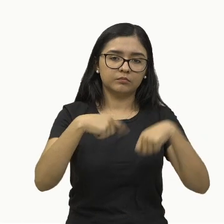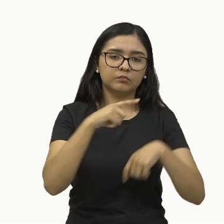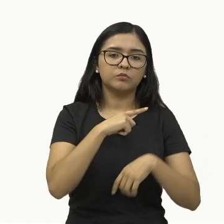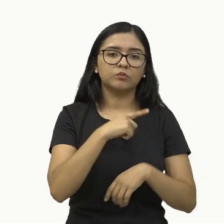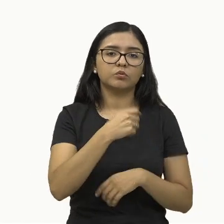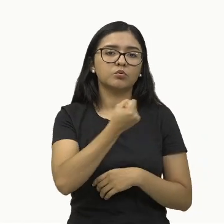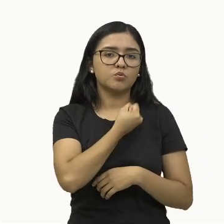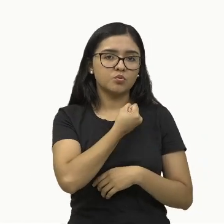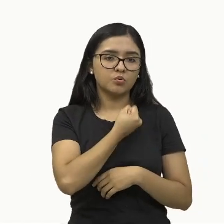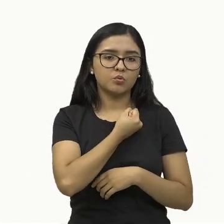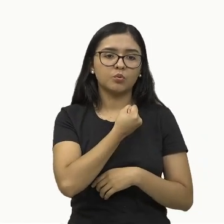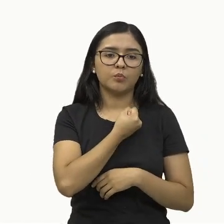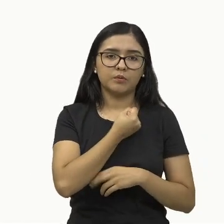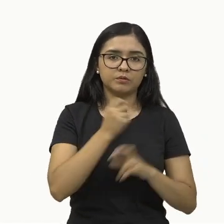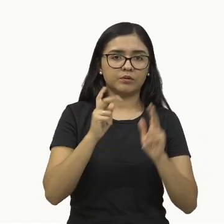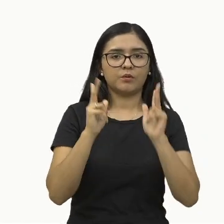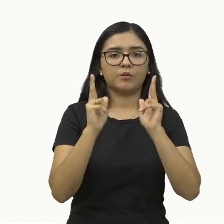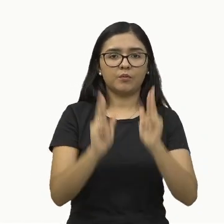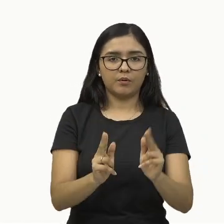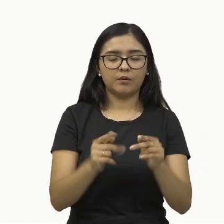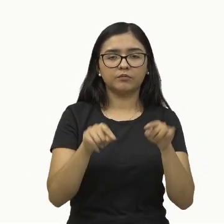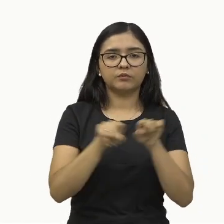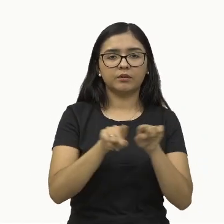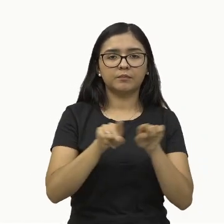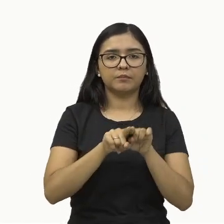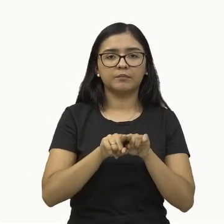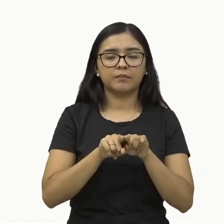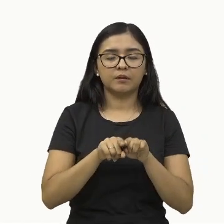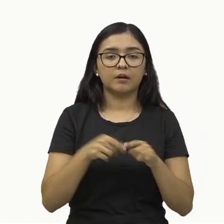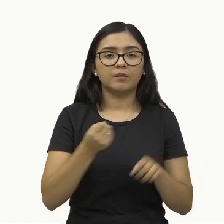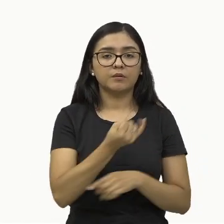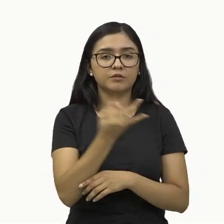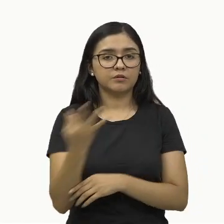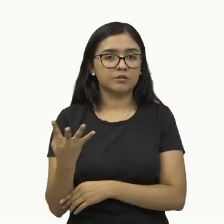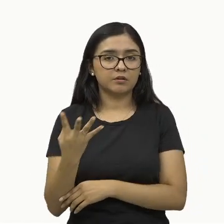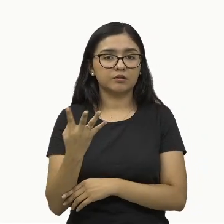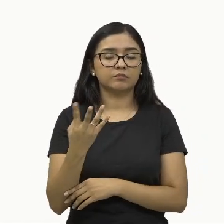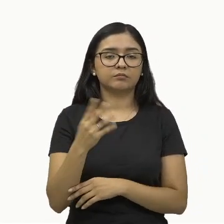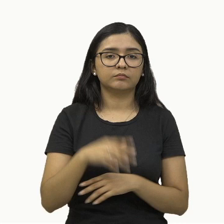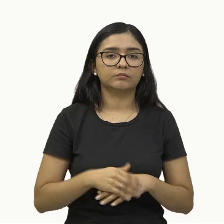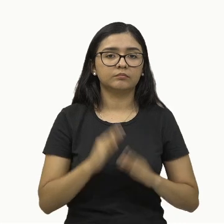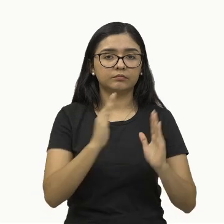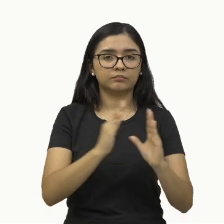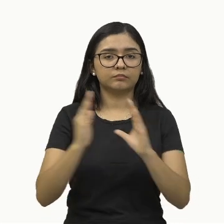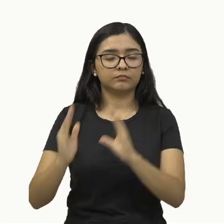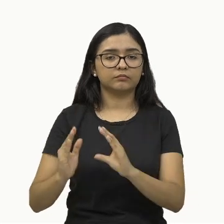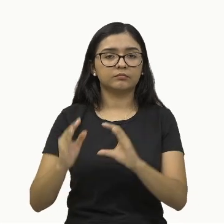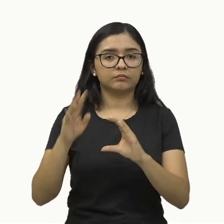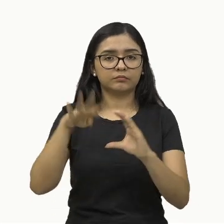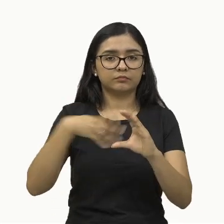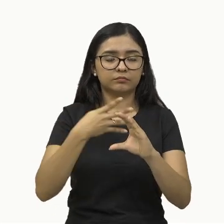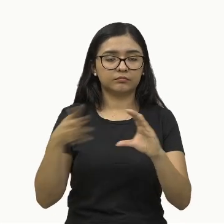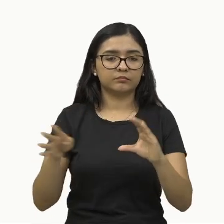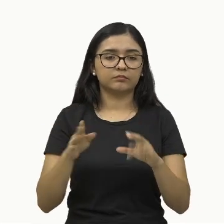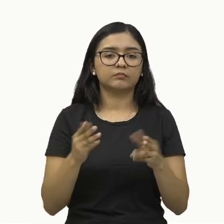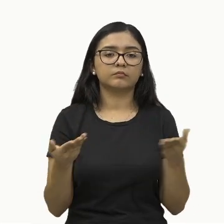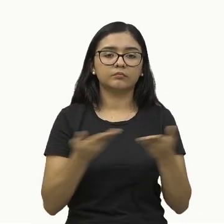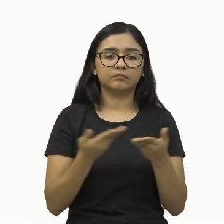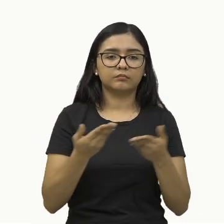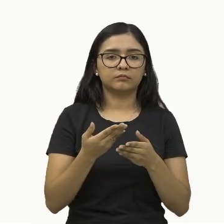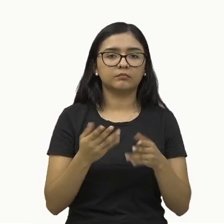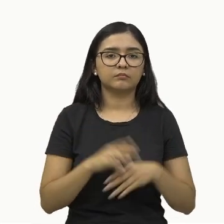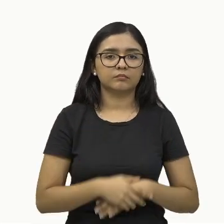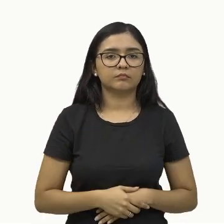de linhas da primeira e o mesmo número de colunas da segunda. Então, isso aqui é uma curiosidade, né? Olha só, vamos aqui ao nosso cenário, só para a